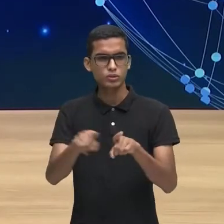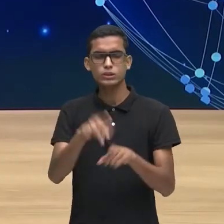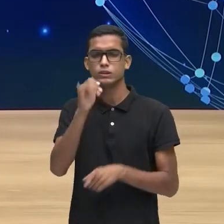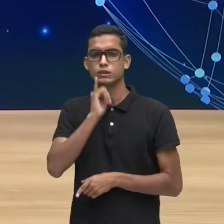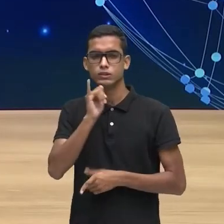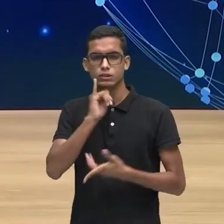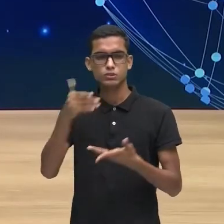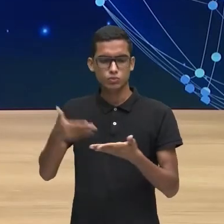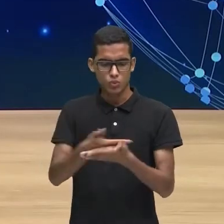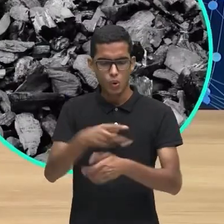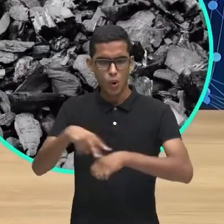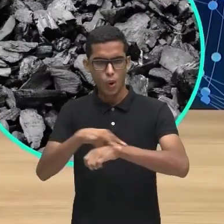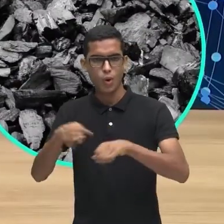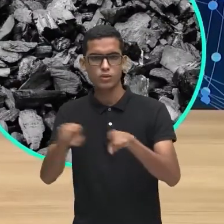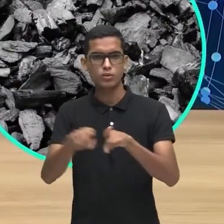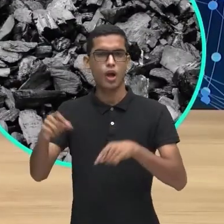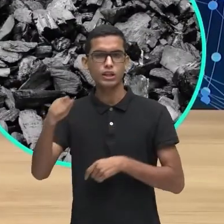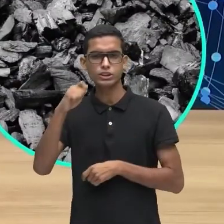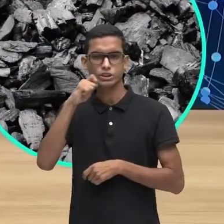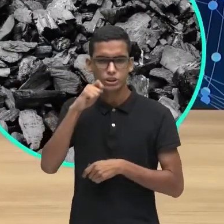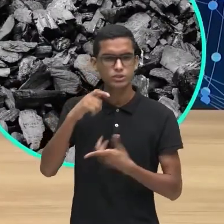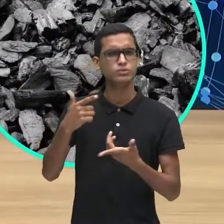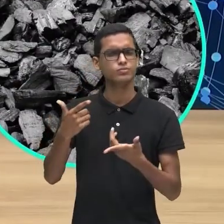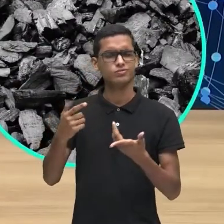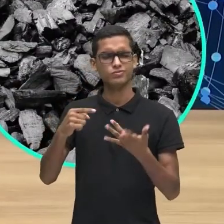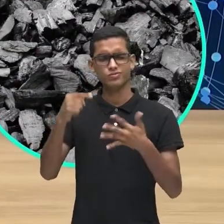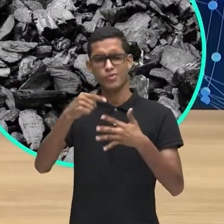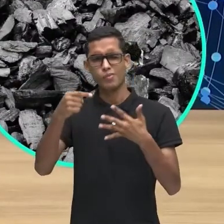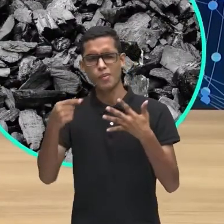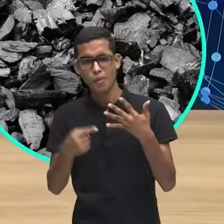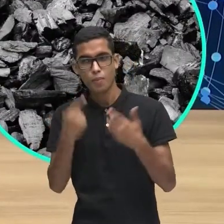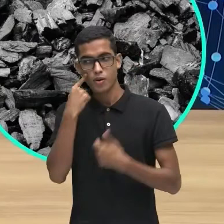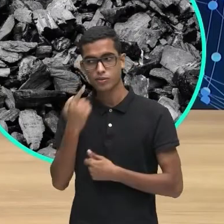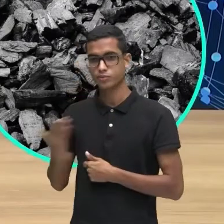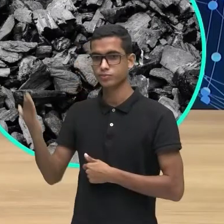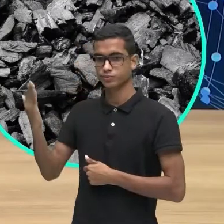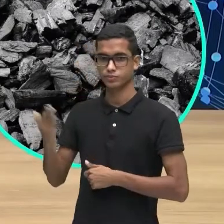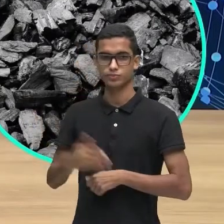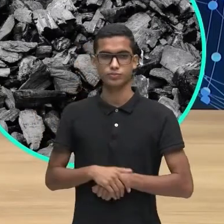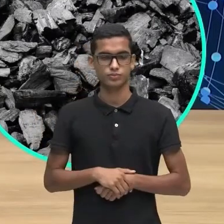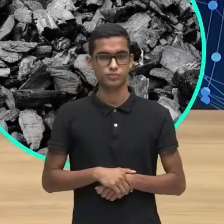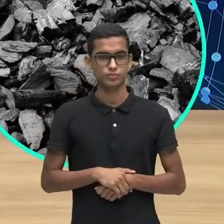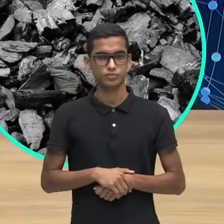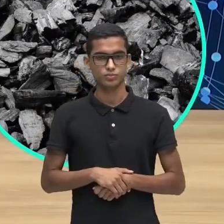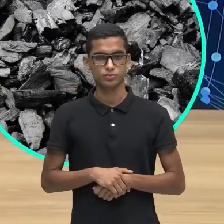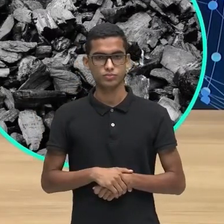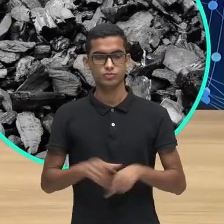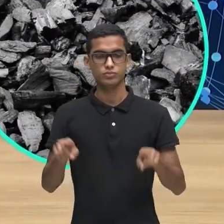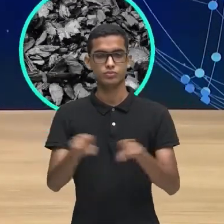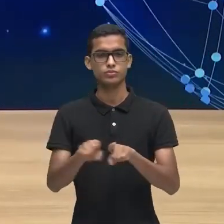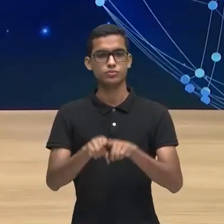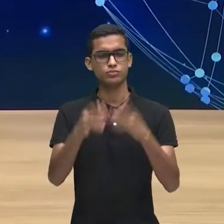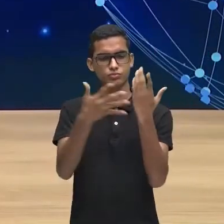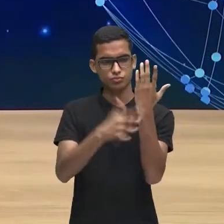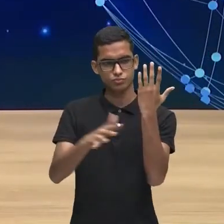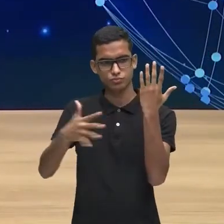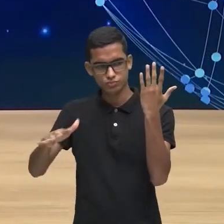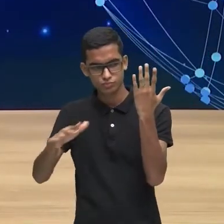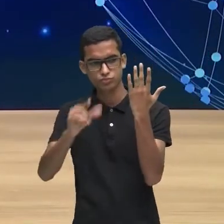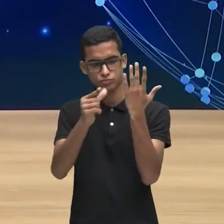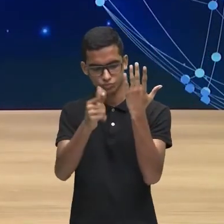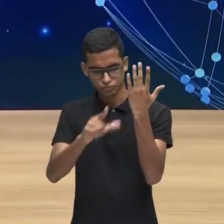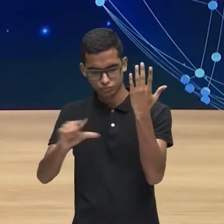abacate, cenoura, beterraba, também o carvão, além de folhas e flores. E na